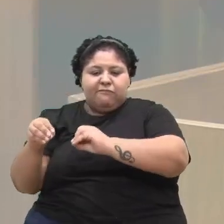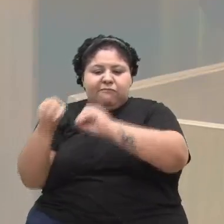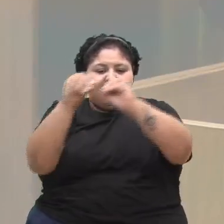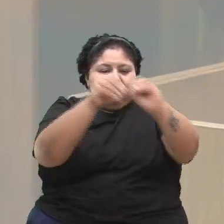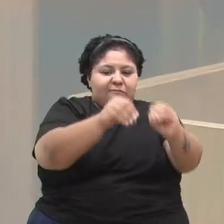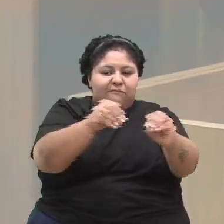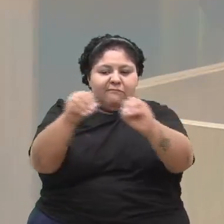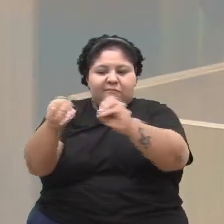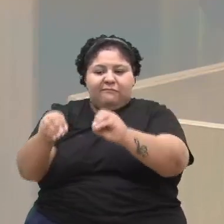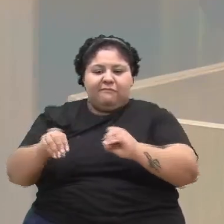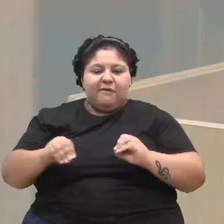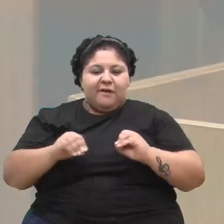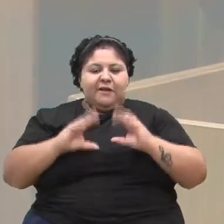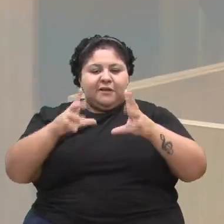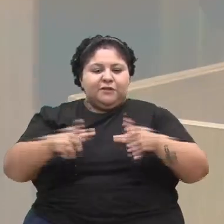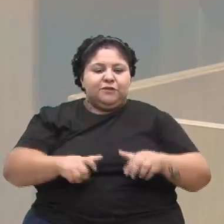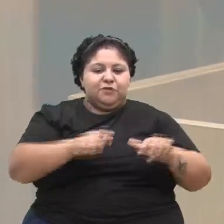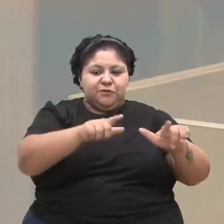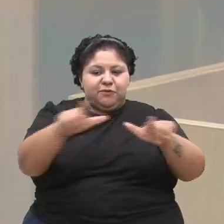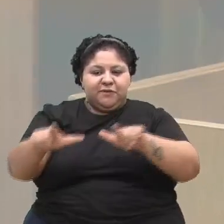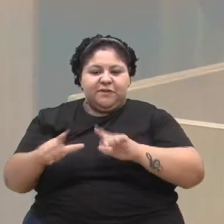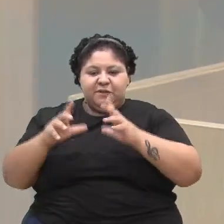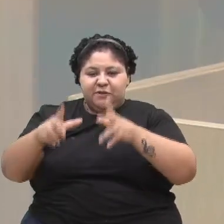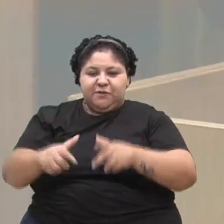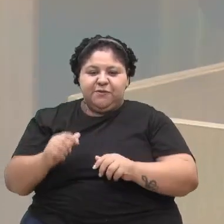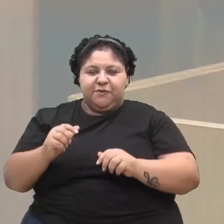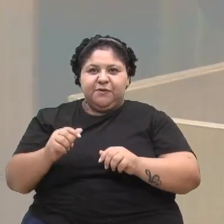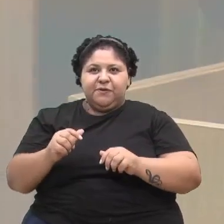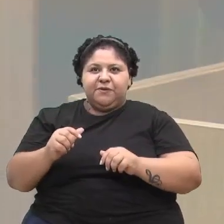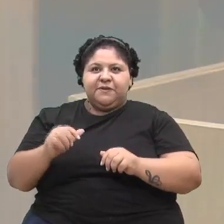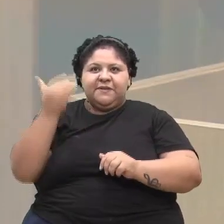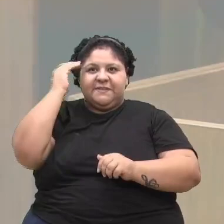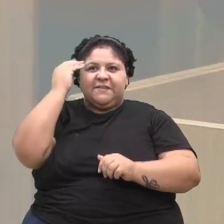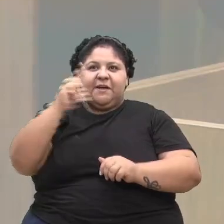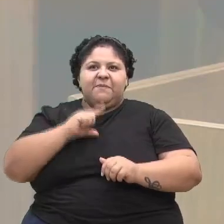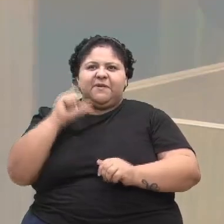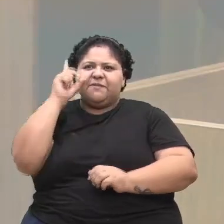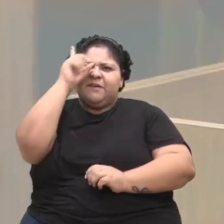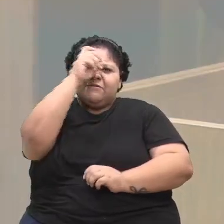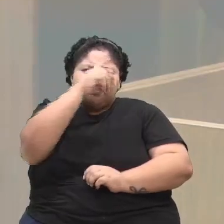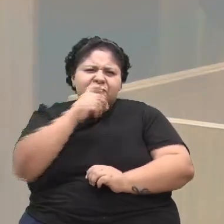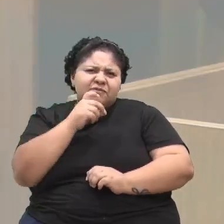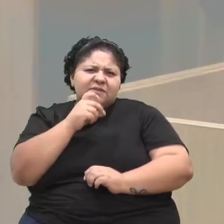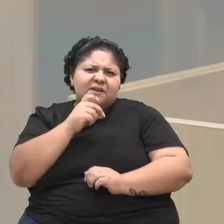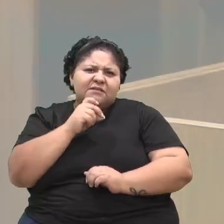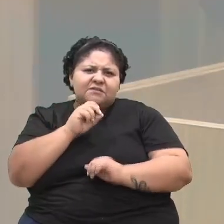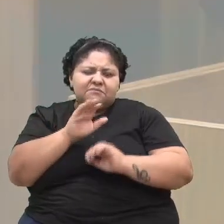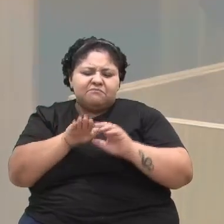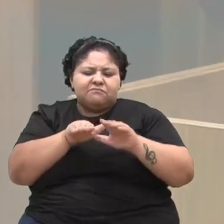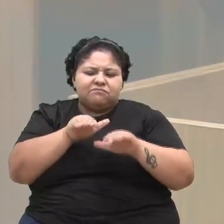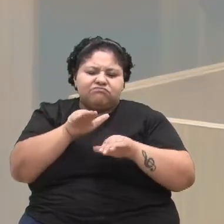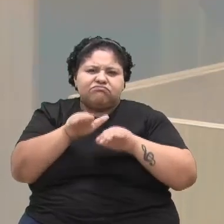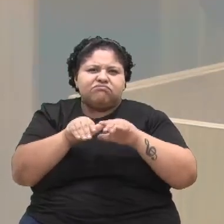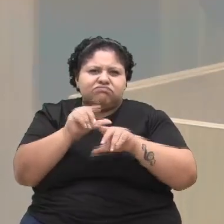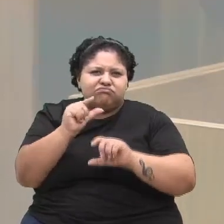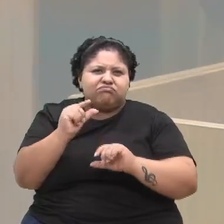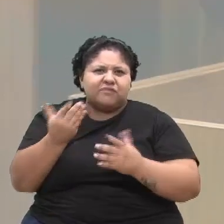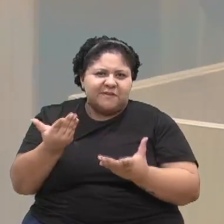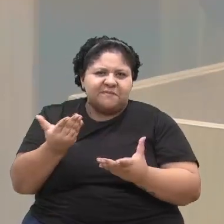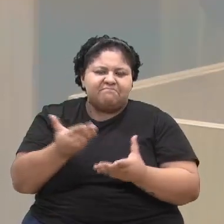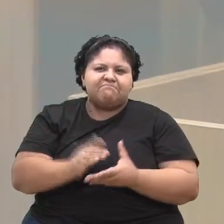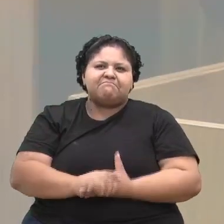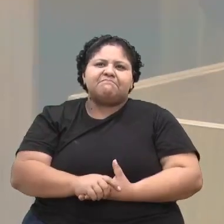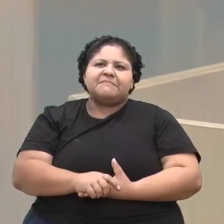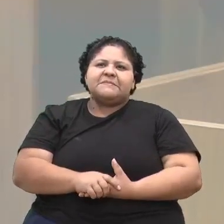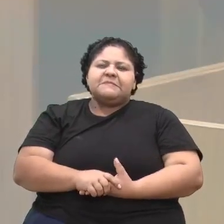tenho dificuldade com a minha perna, aí, né? Mas ele foi maravilhoso.